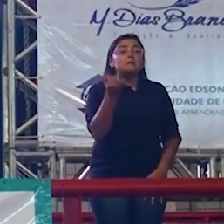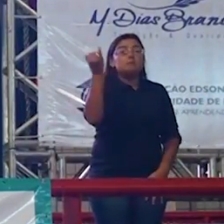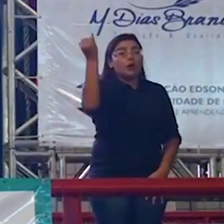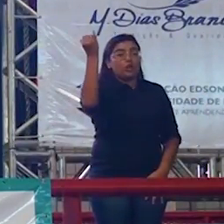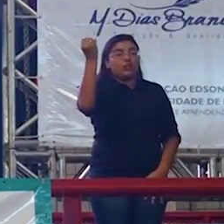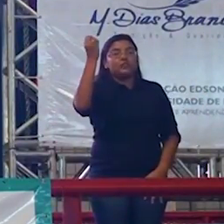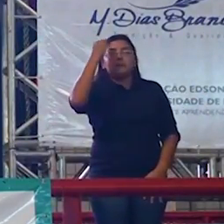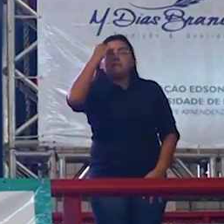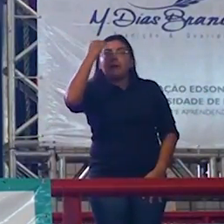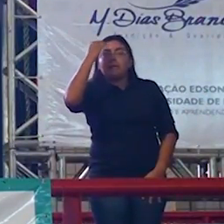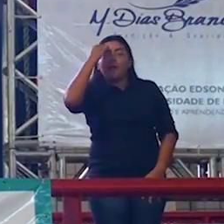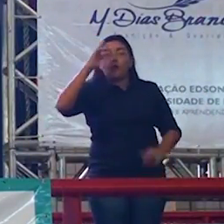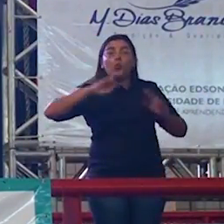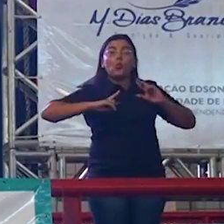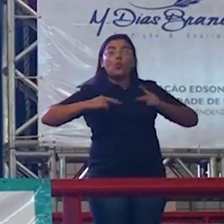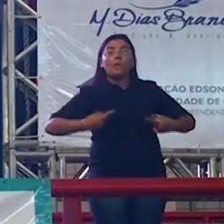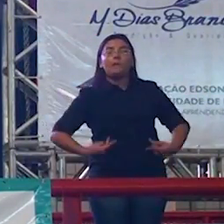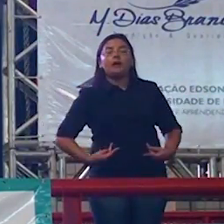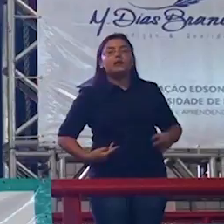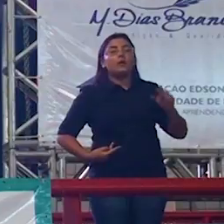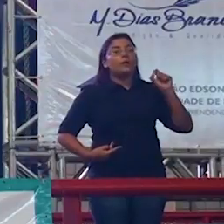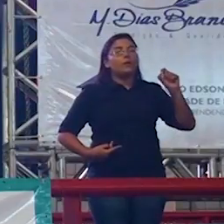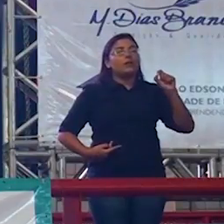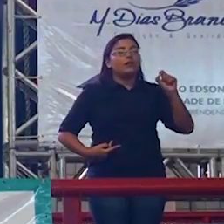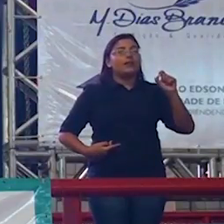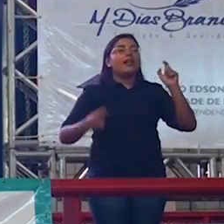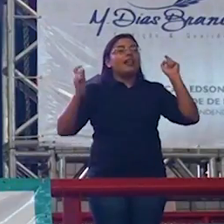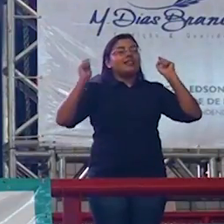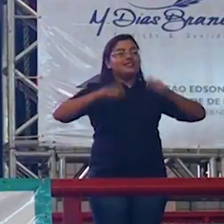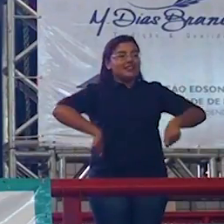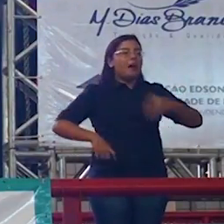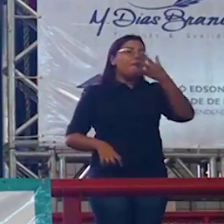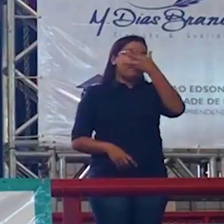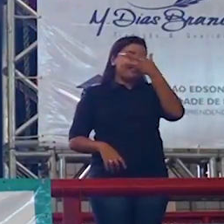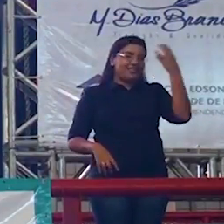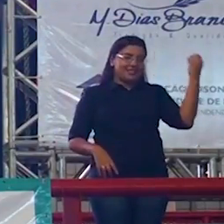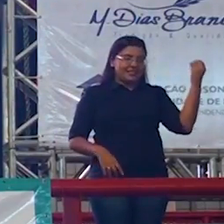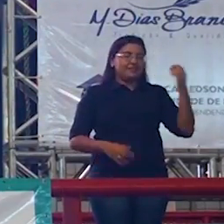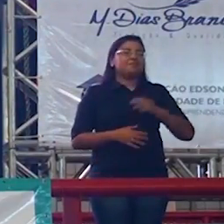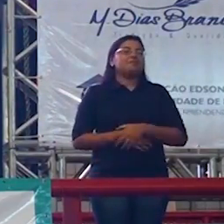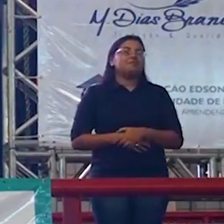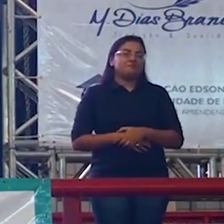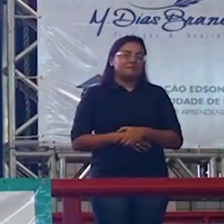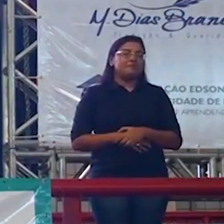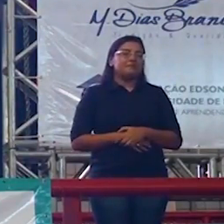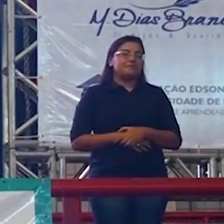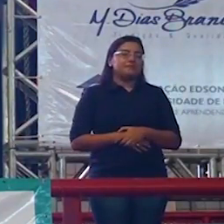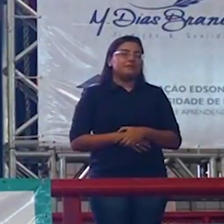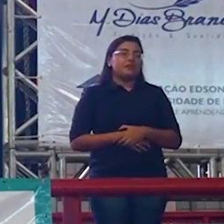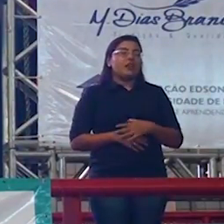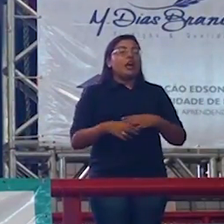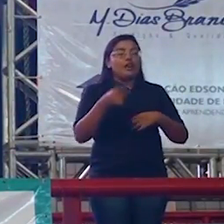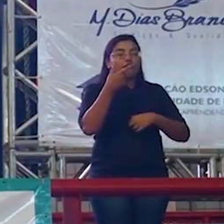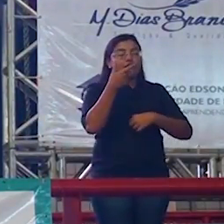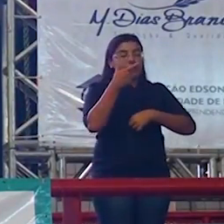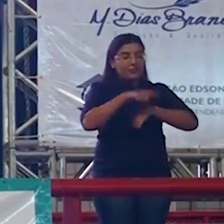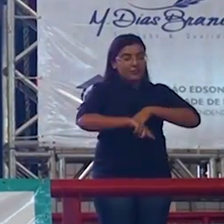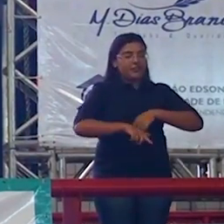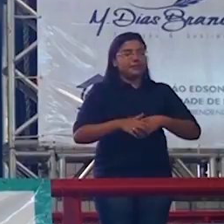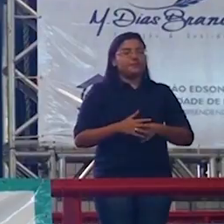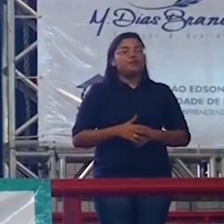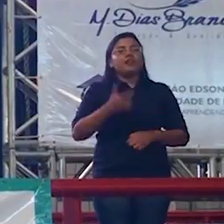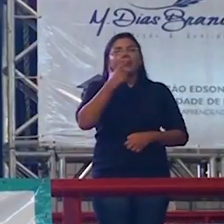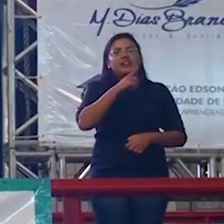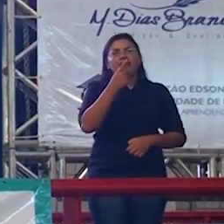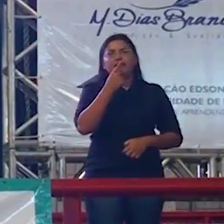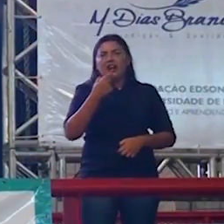da memória humana é a capacidade de esquecer. Vou repetir para você, quem disse